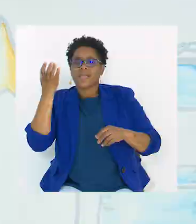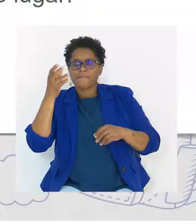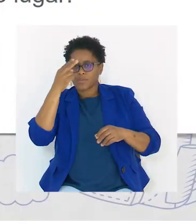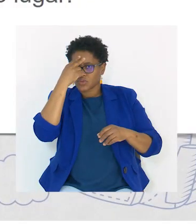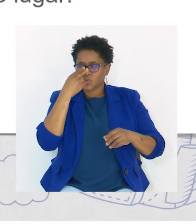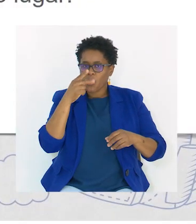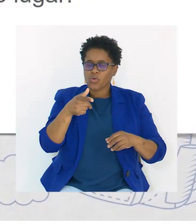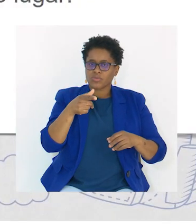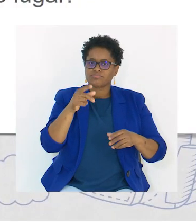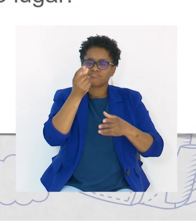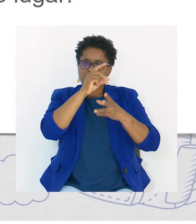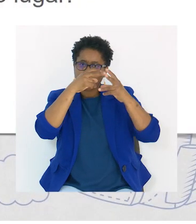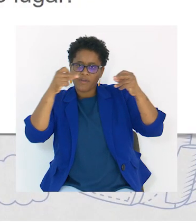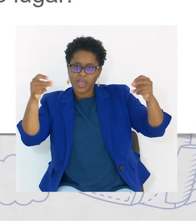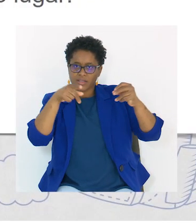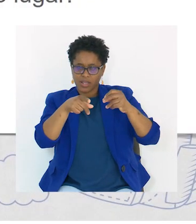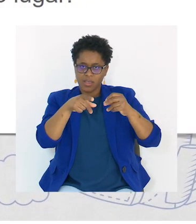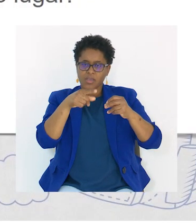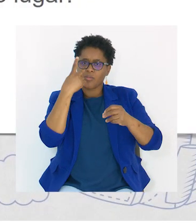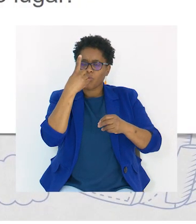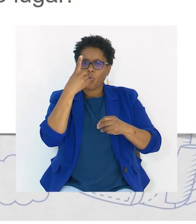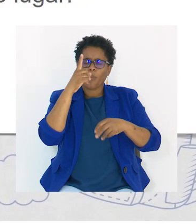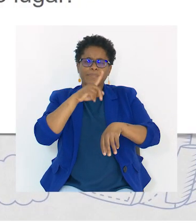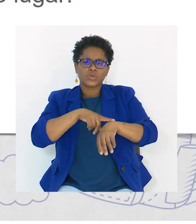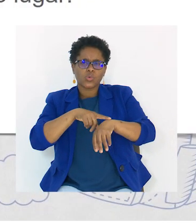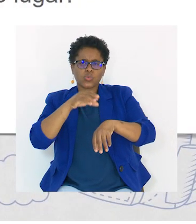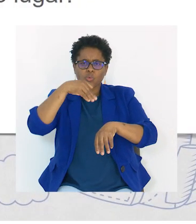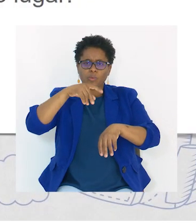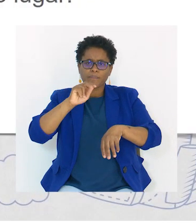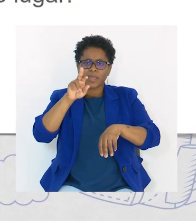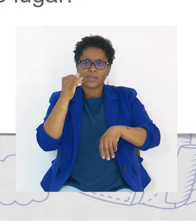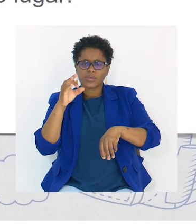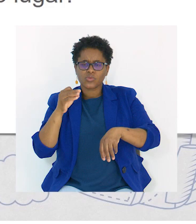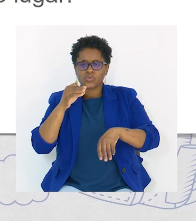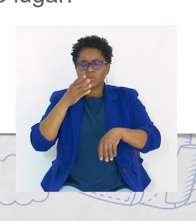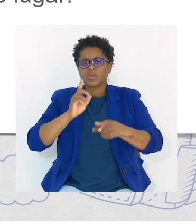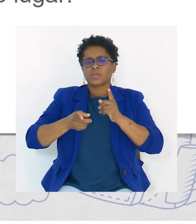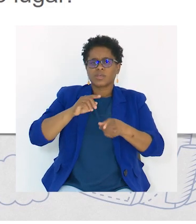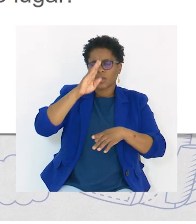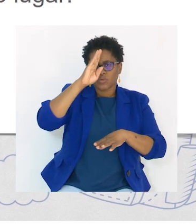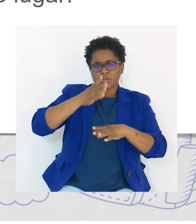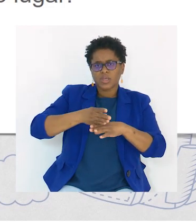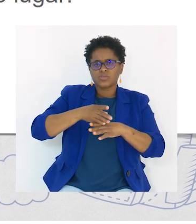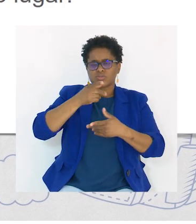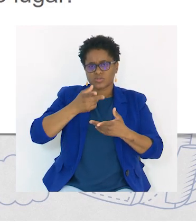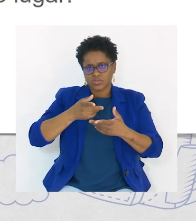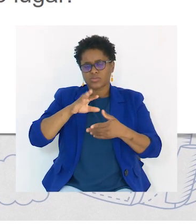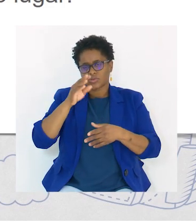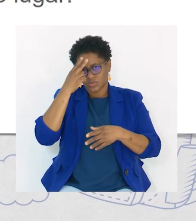histórico define-se por um período que decorrem os factos